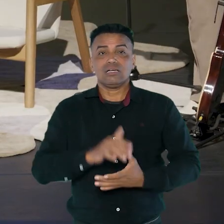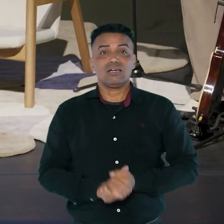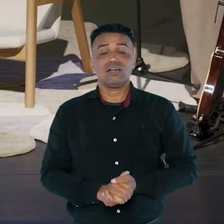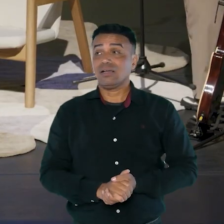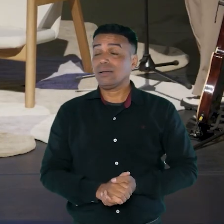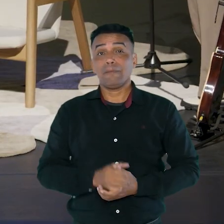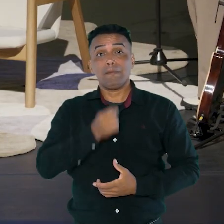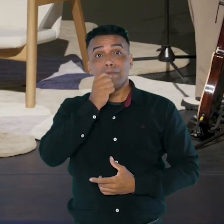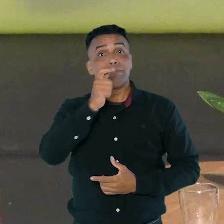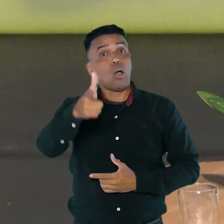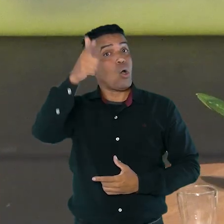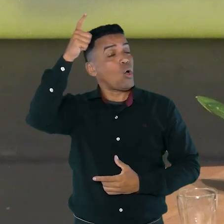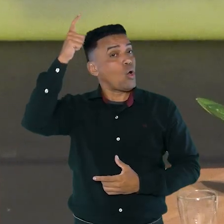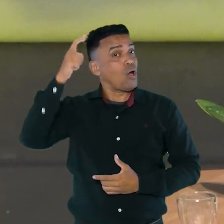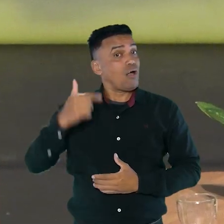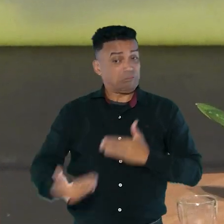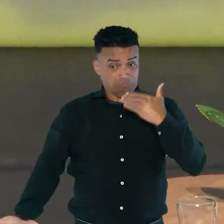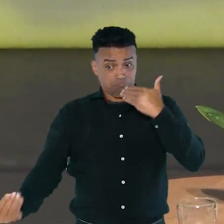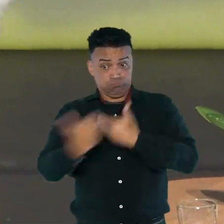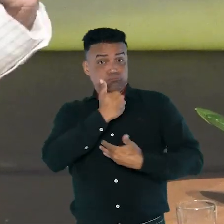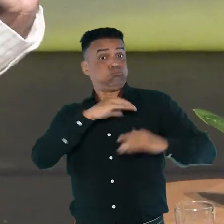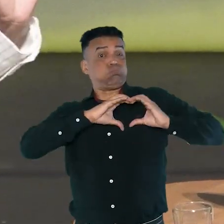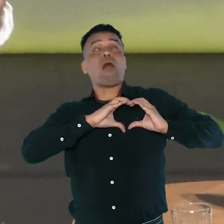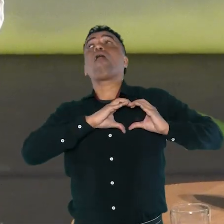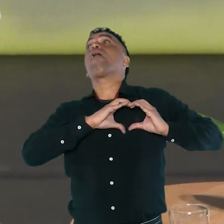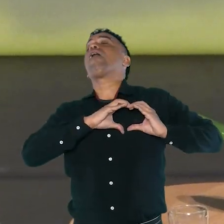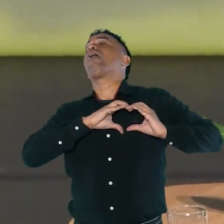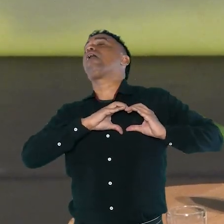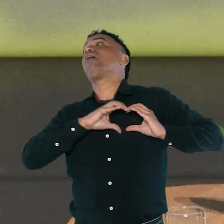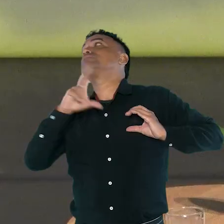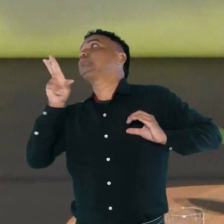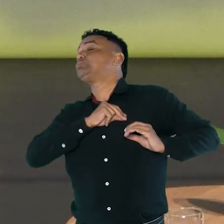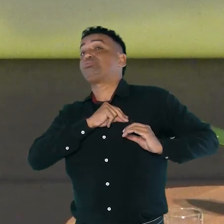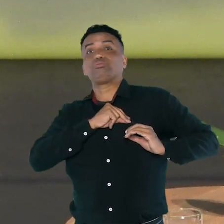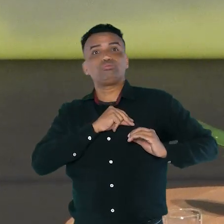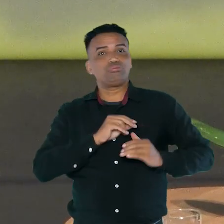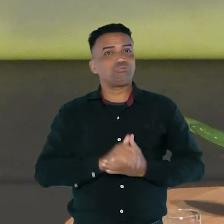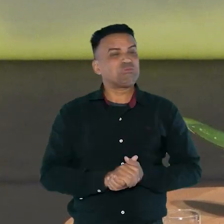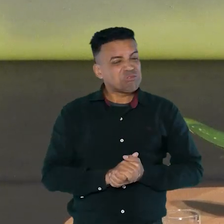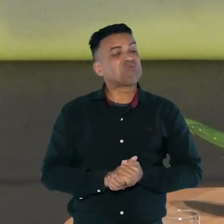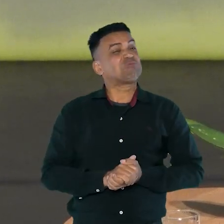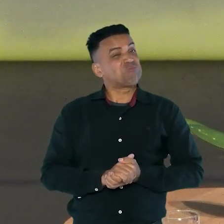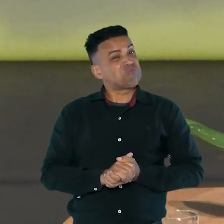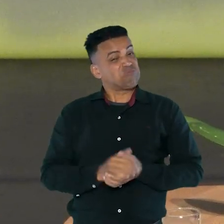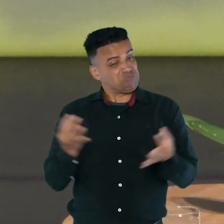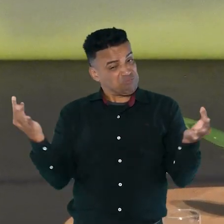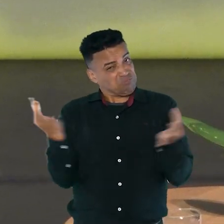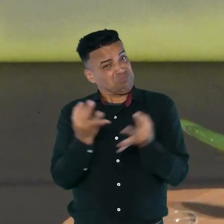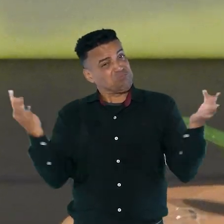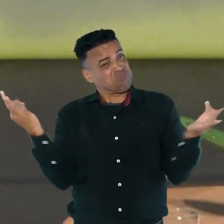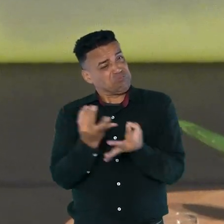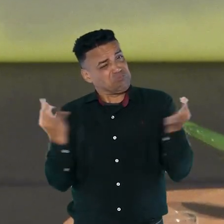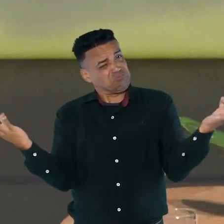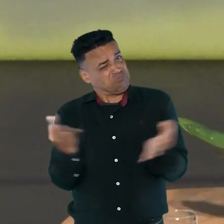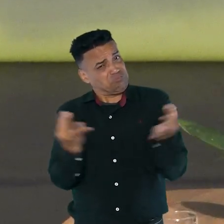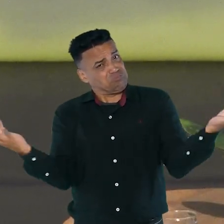Ellen, eu não tava preparada. Você atravessa mesmo, eu sempre soube, mas ó, Volta o pedestal para o lugar atravessa legal.